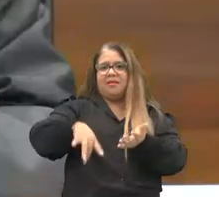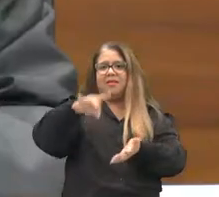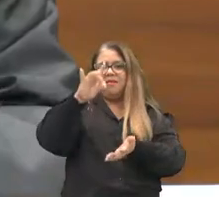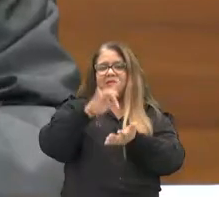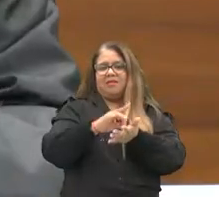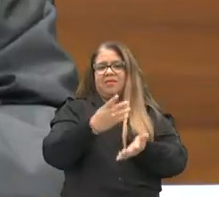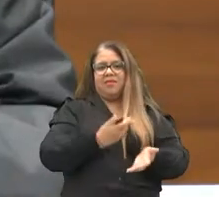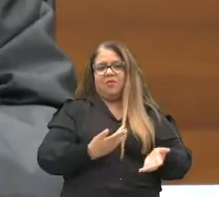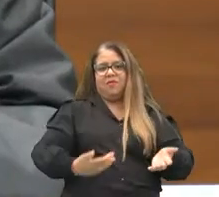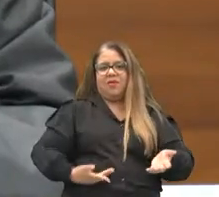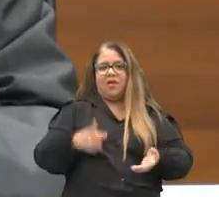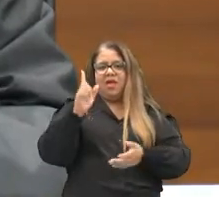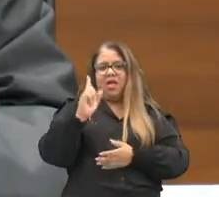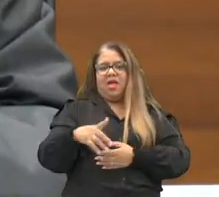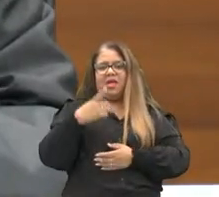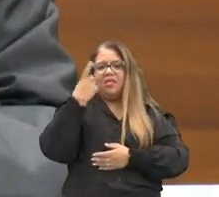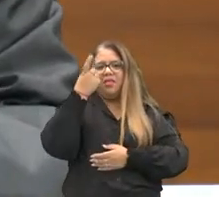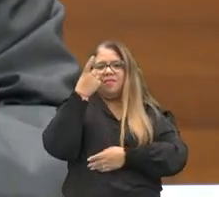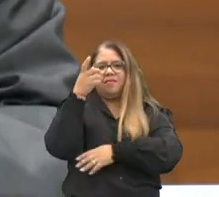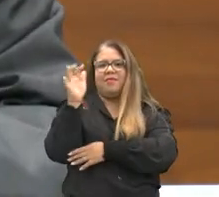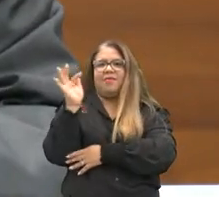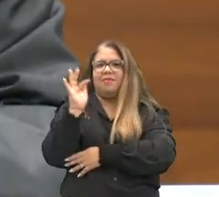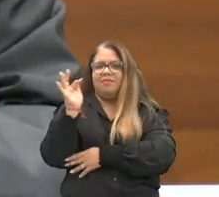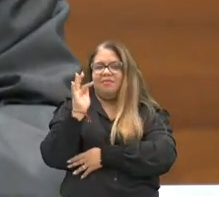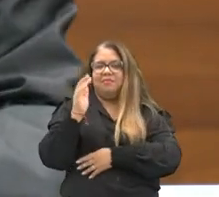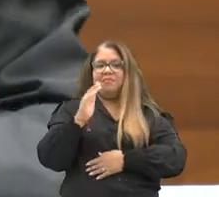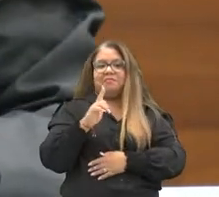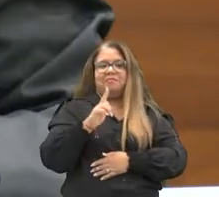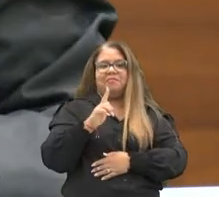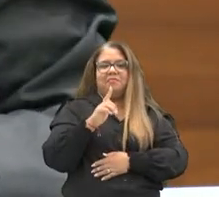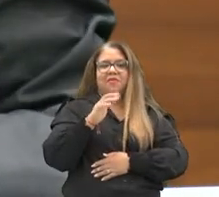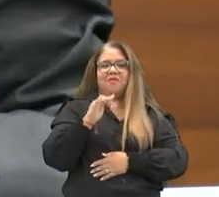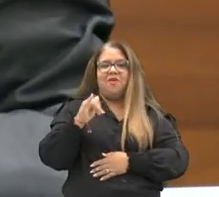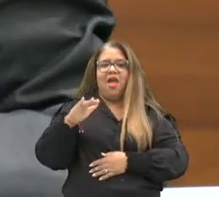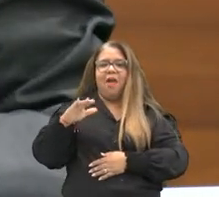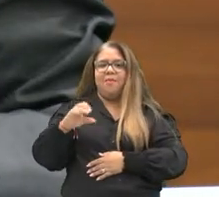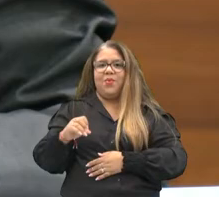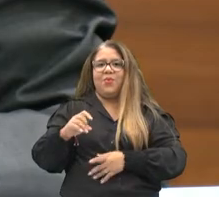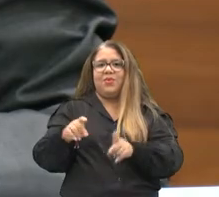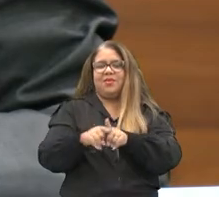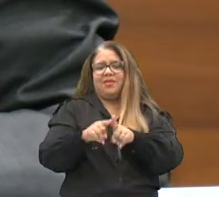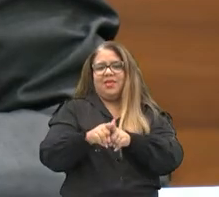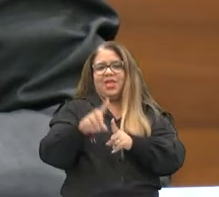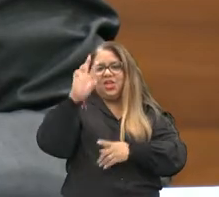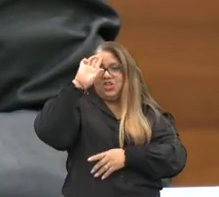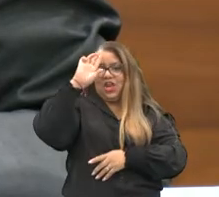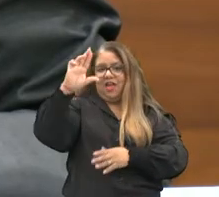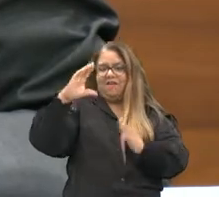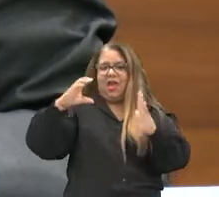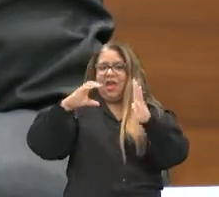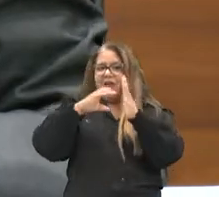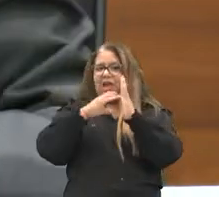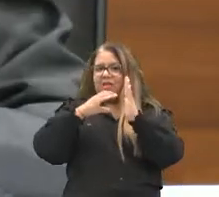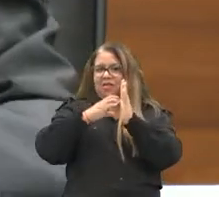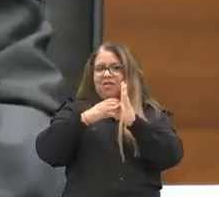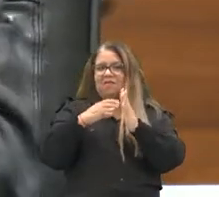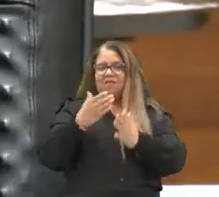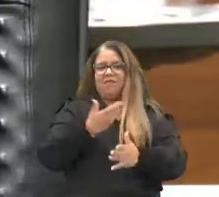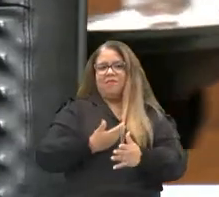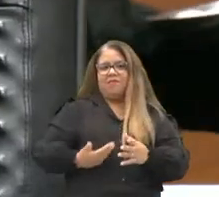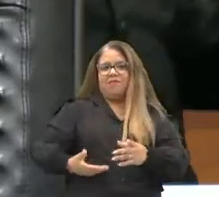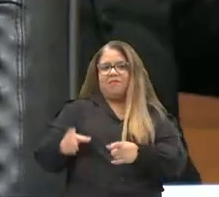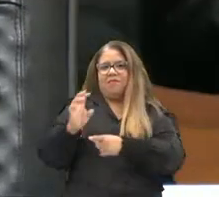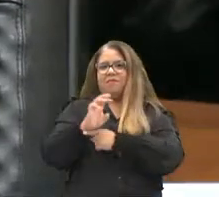o eminente deputado federal Fábio Garcia, digníssimo secretário-chefe da Casa Civil do governo do Estado.